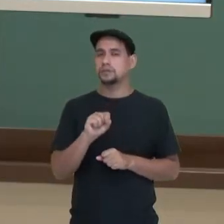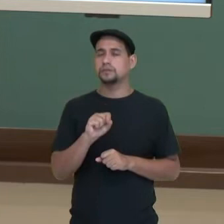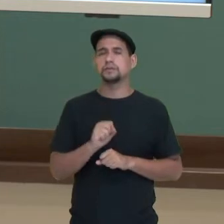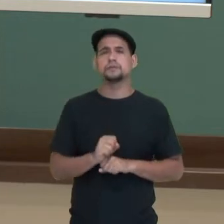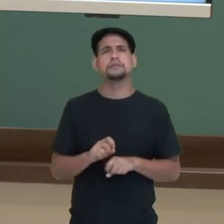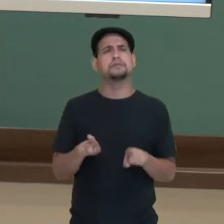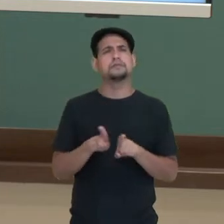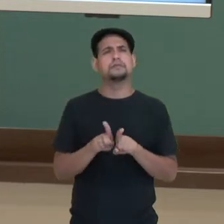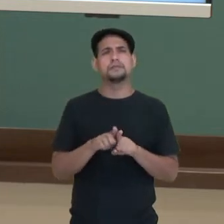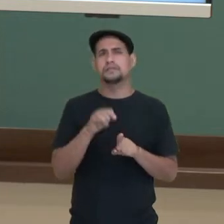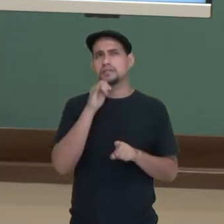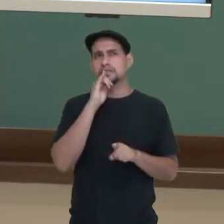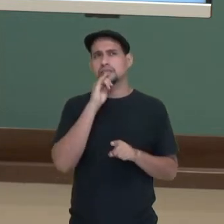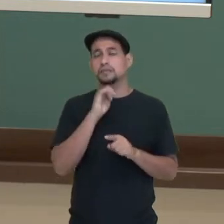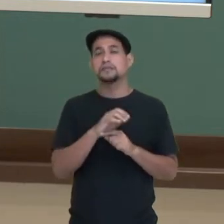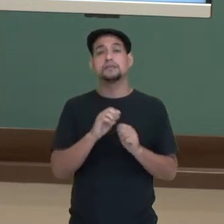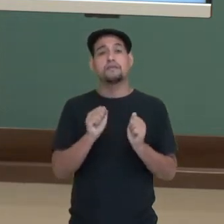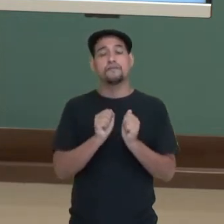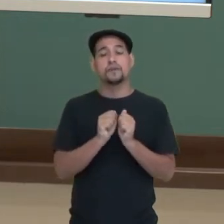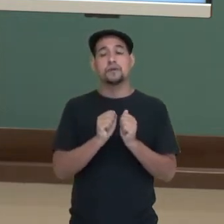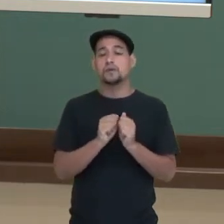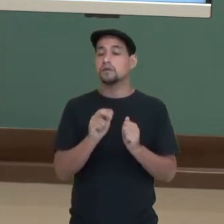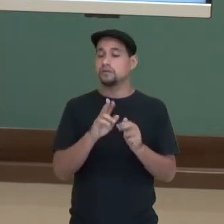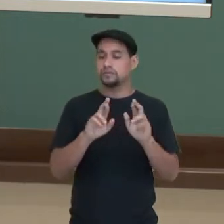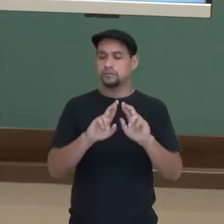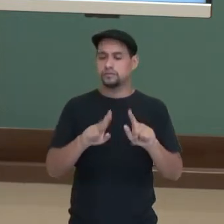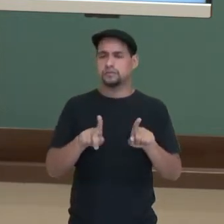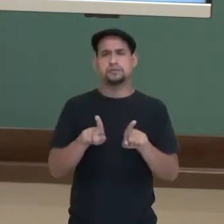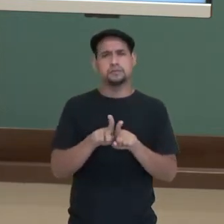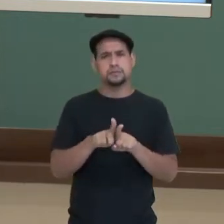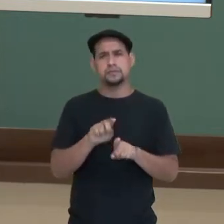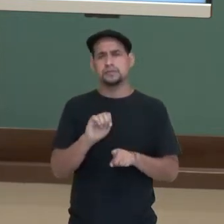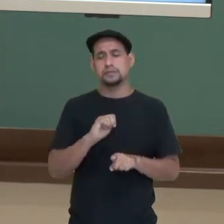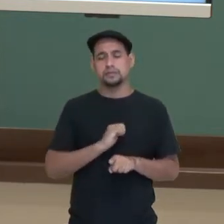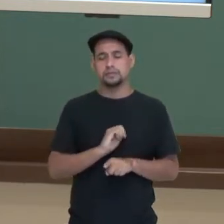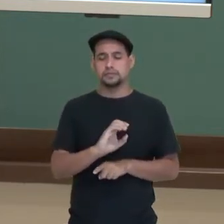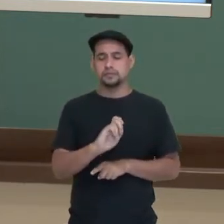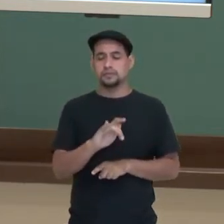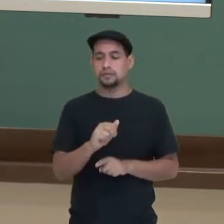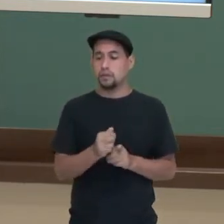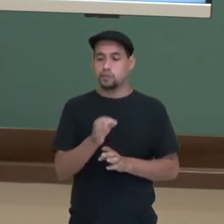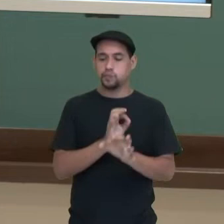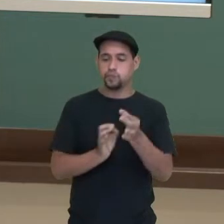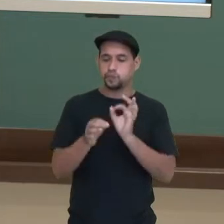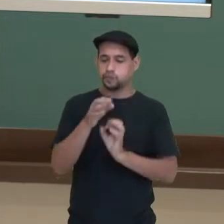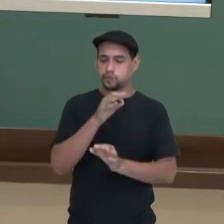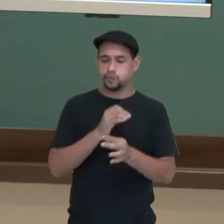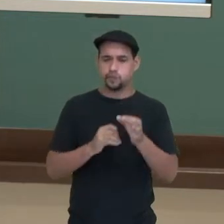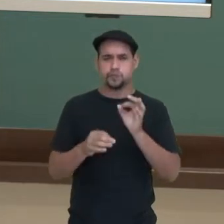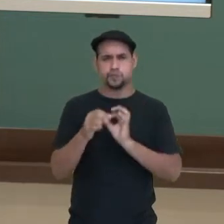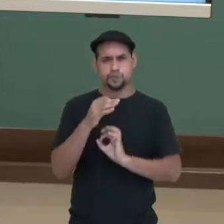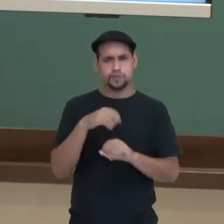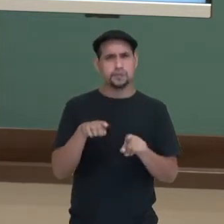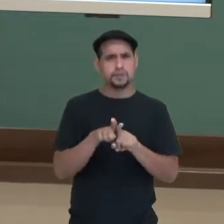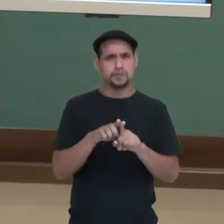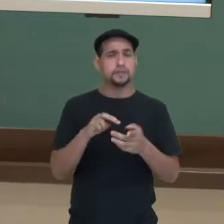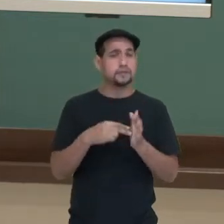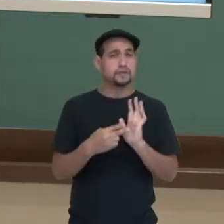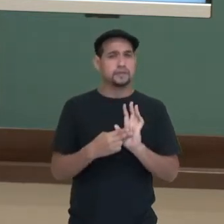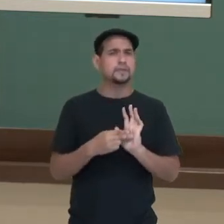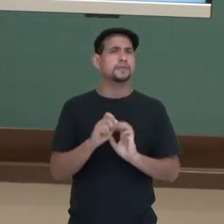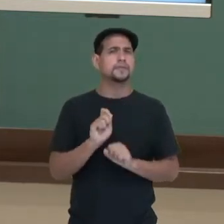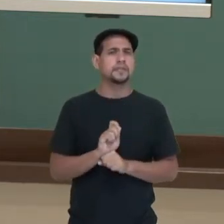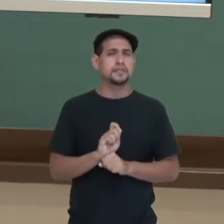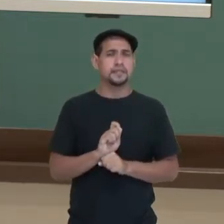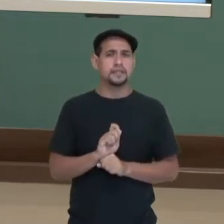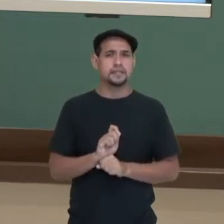E também quanto ao formato, elas são pavimentosas quando eles têm as células achatadas, podem ser cúbicas quando as células são cúbicas, parecem